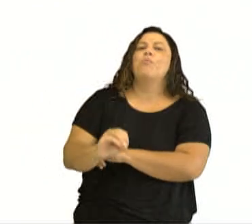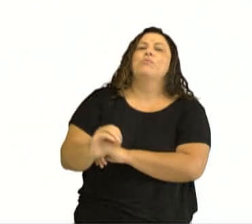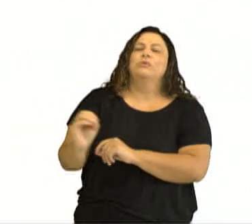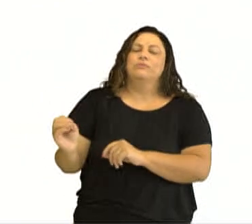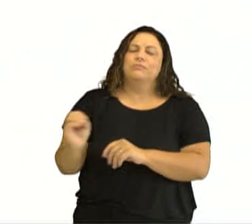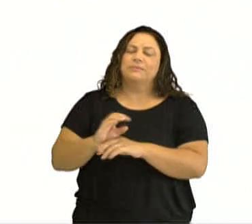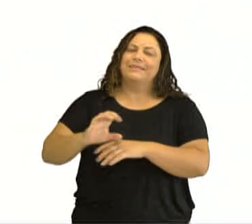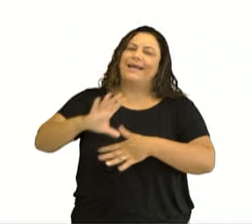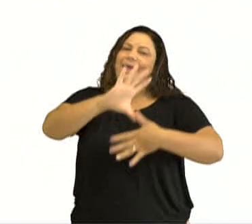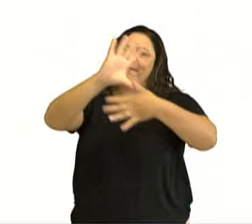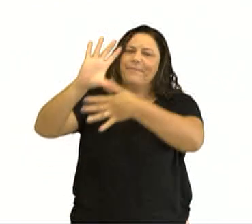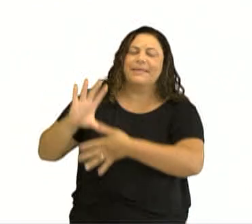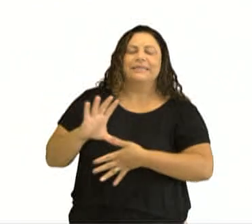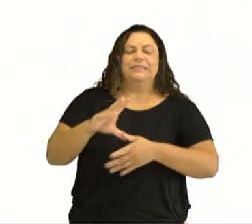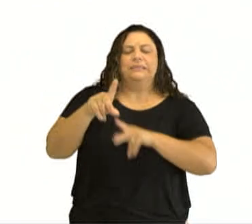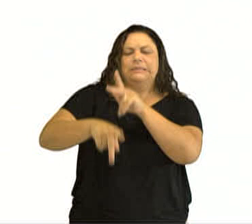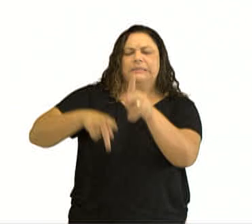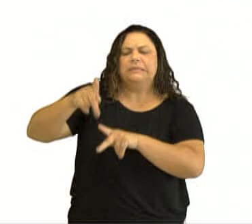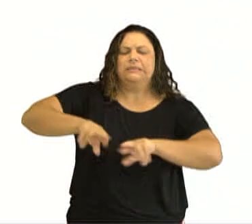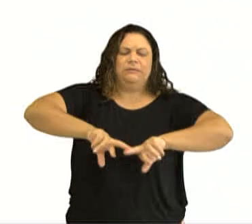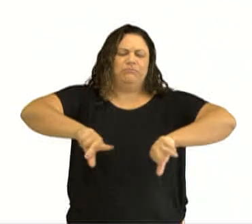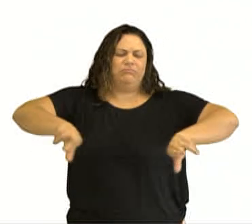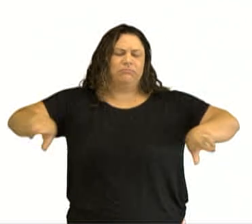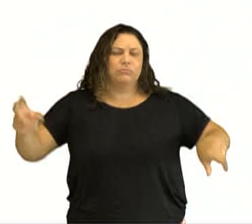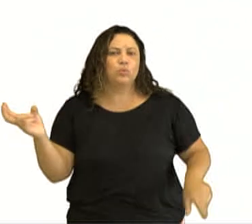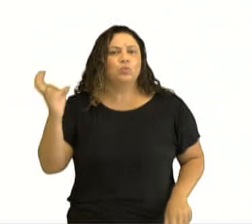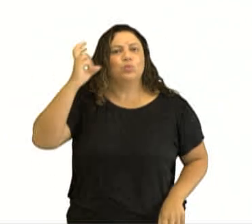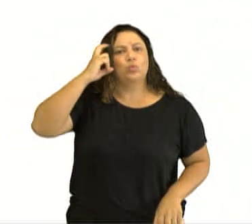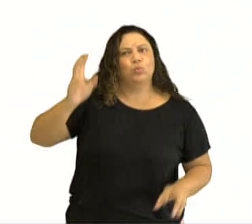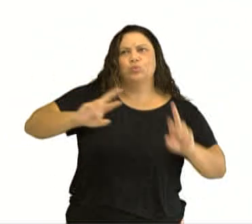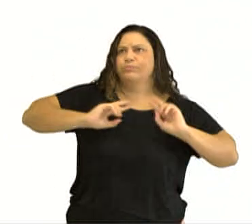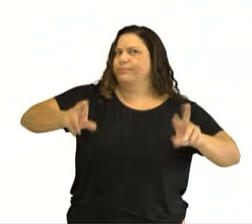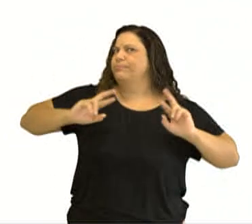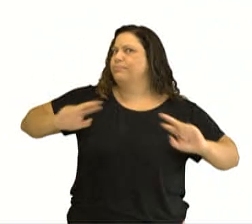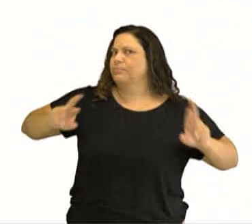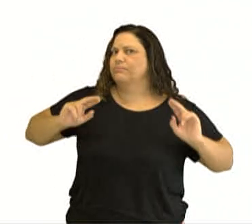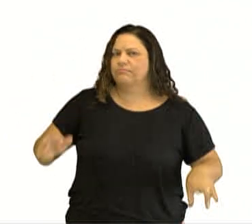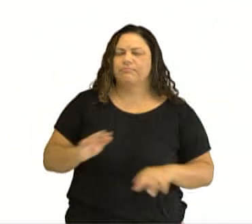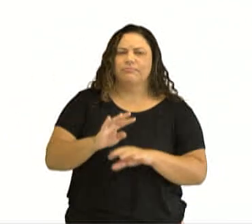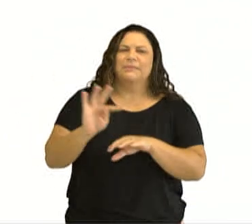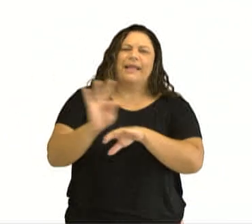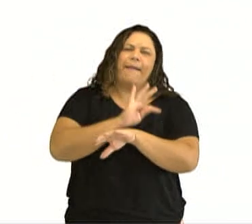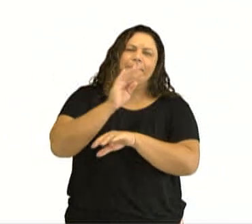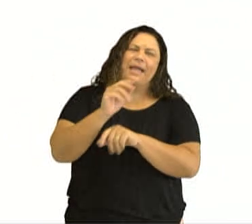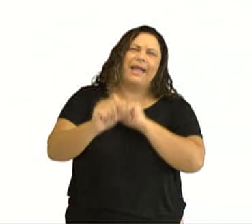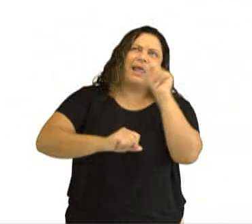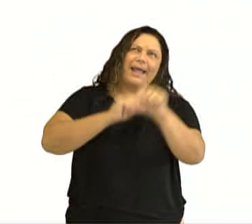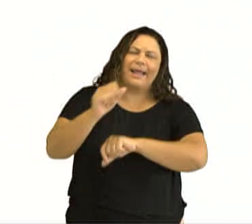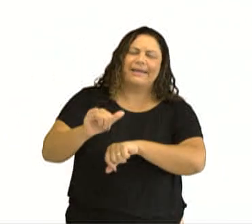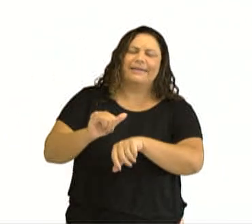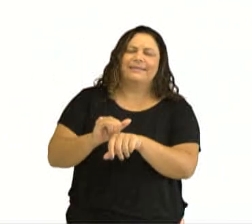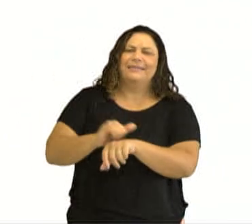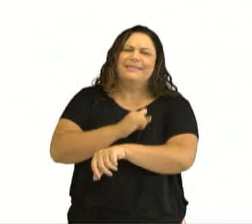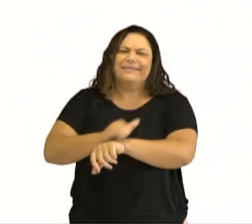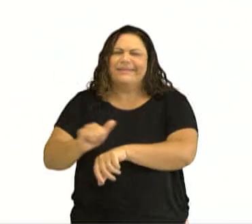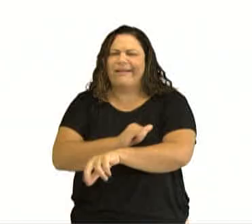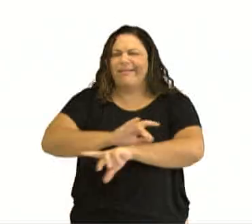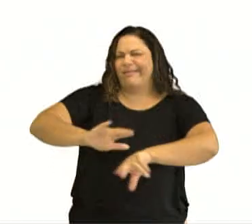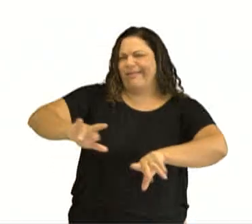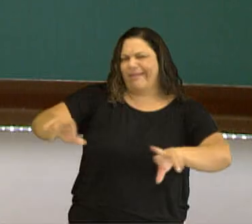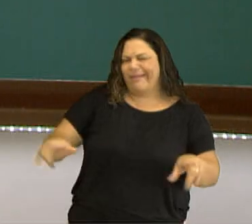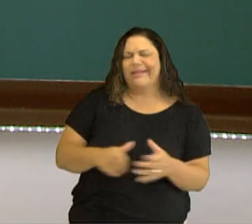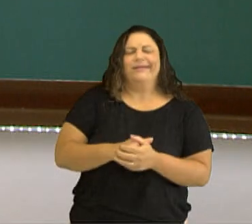aí com uma multiculturalidade étnica, povos com técnicas e conhecimentos avançados que precisam